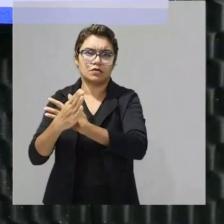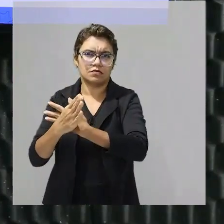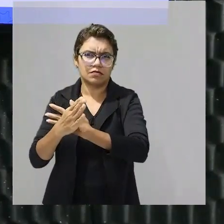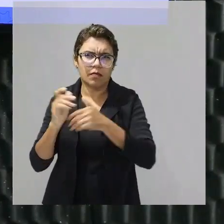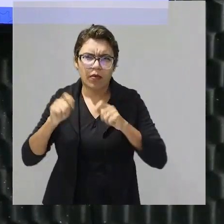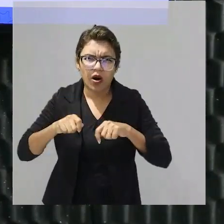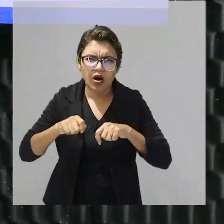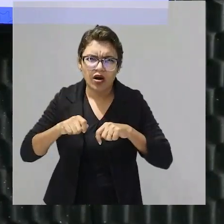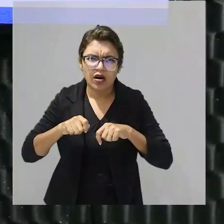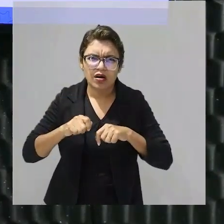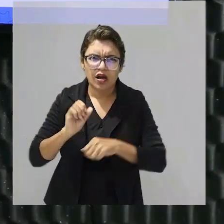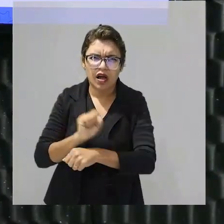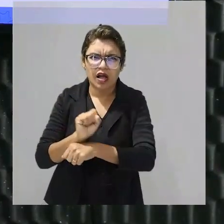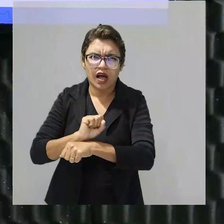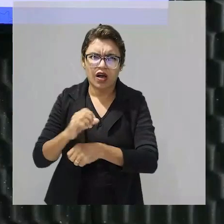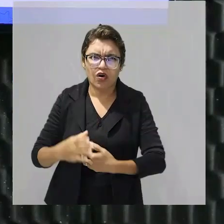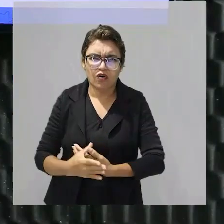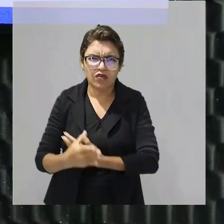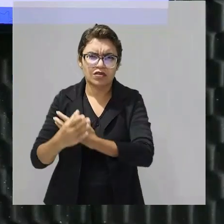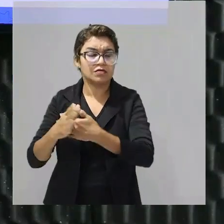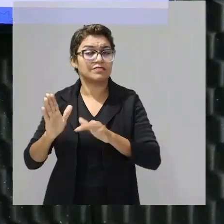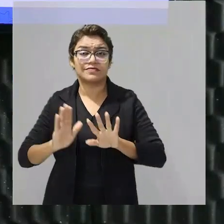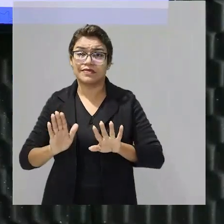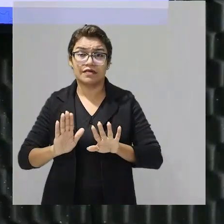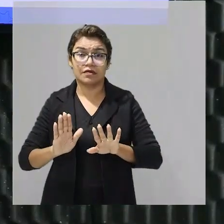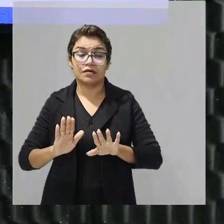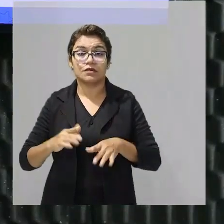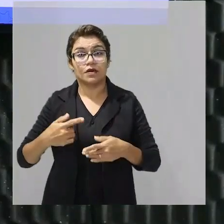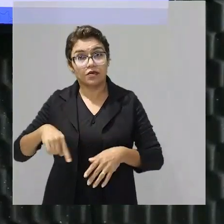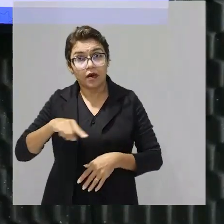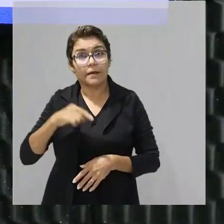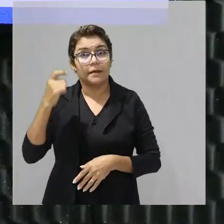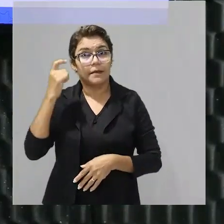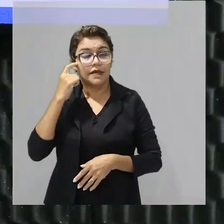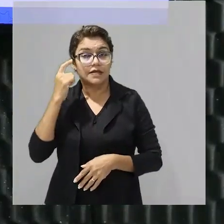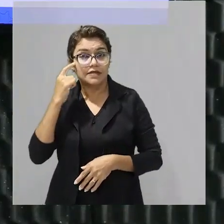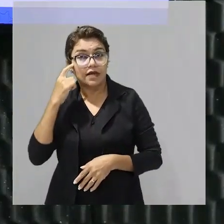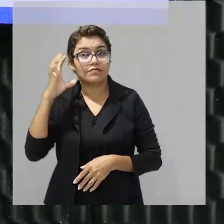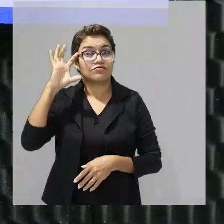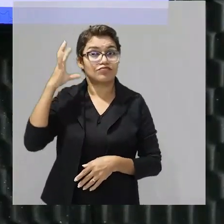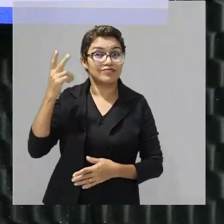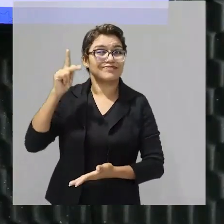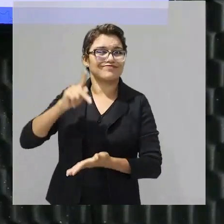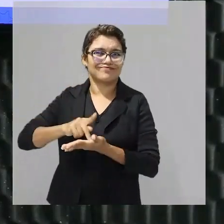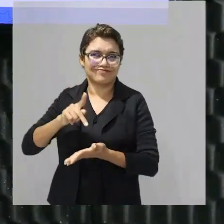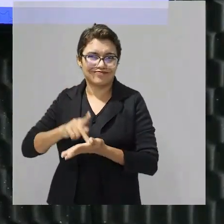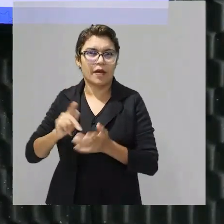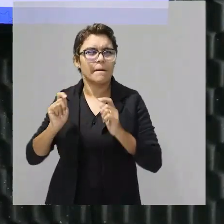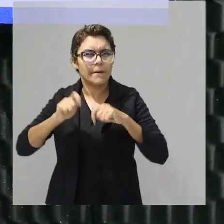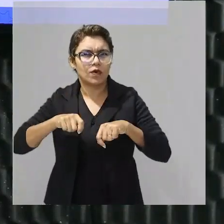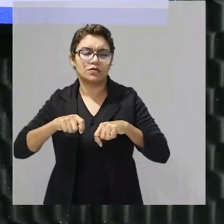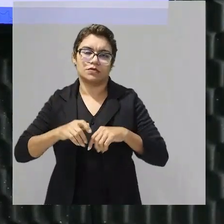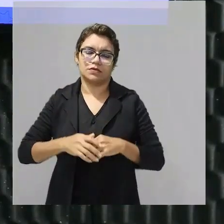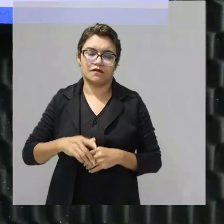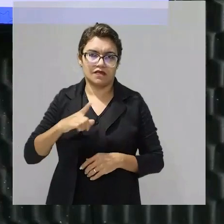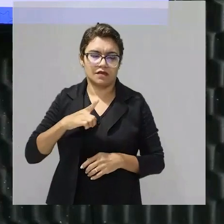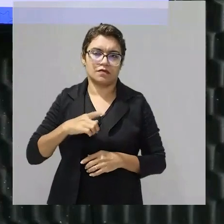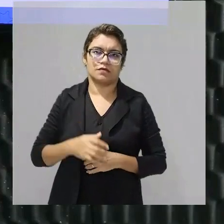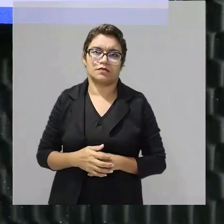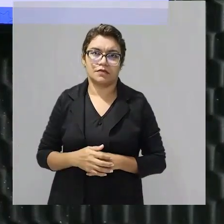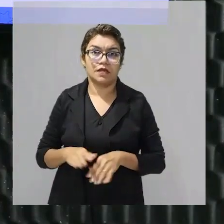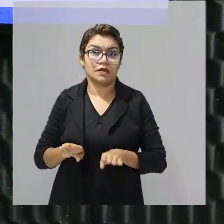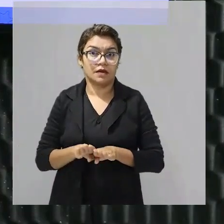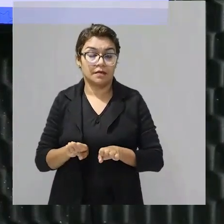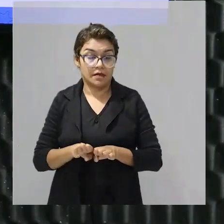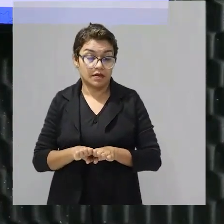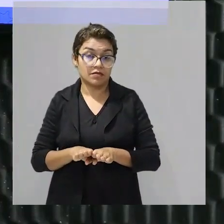concreta. Não vamos sair idealizando por aí, não, Temos que pensar em ações que sejam possíveis